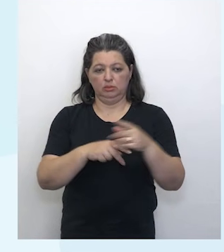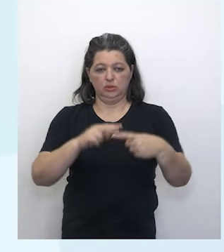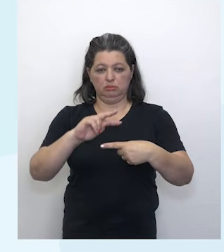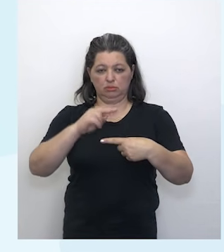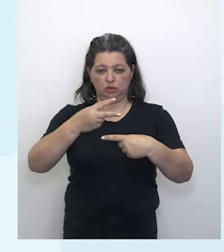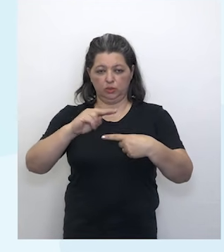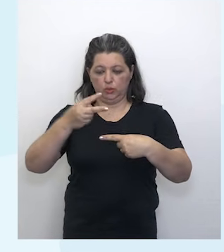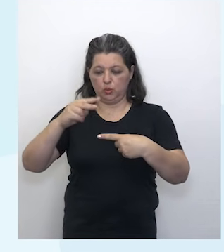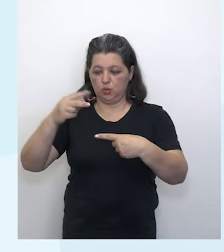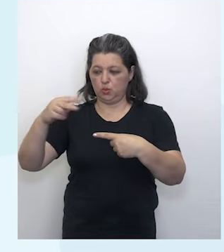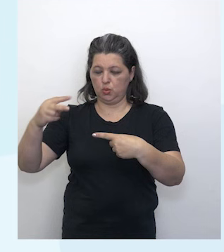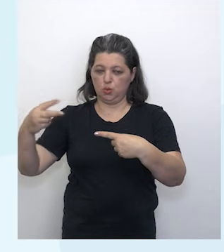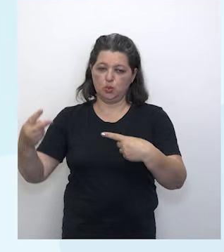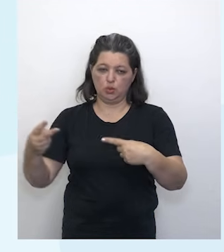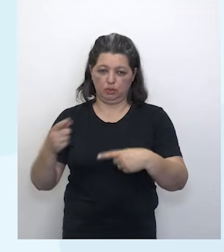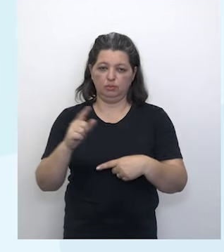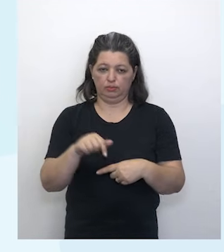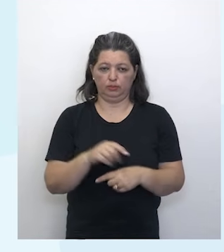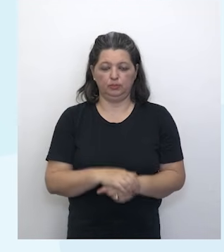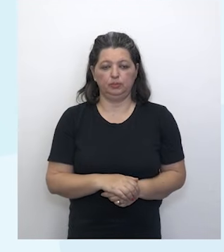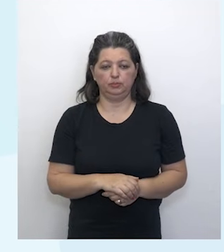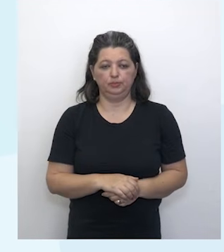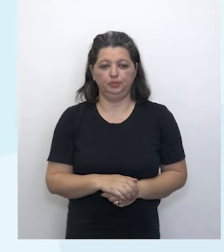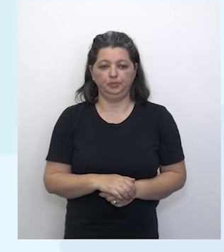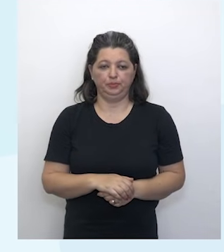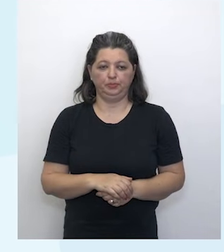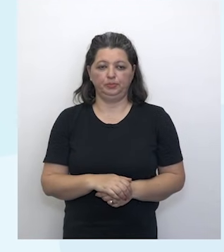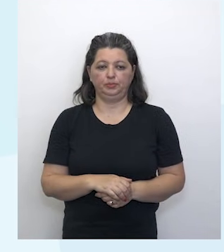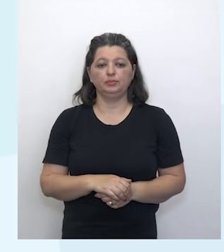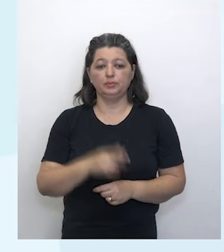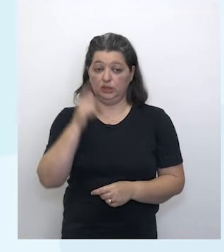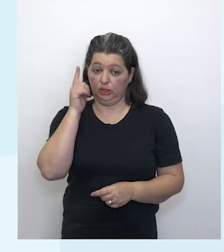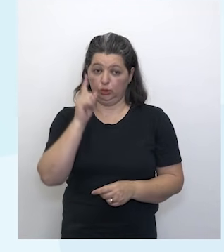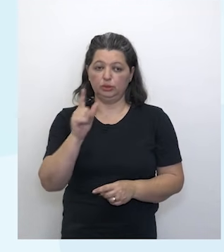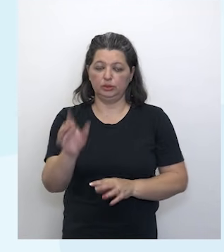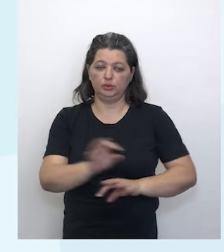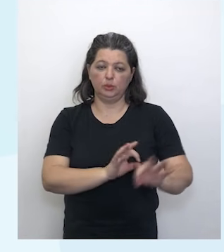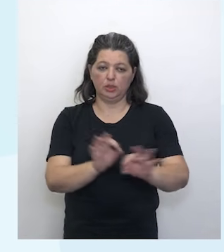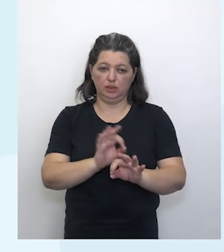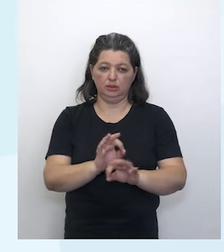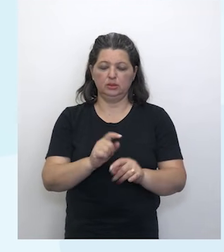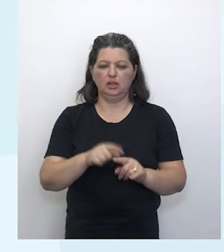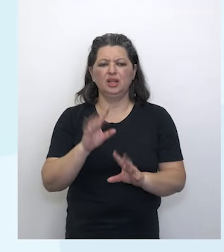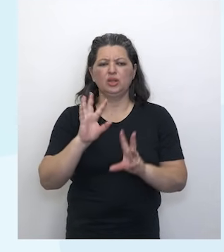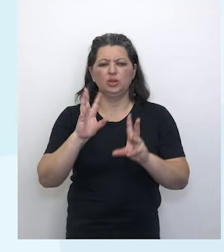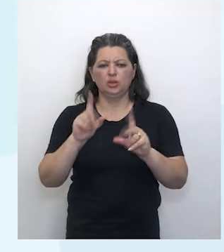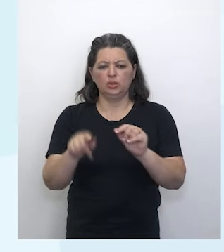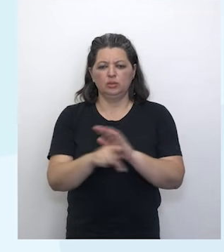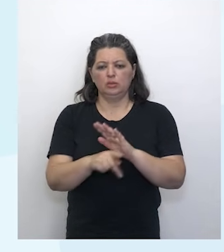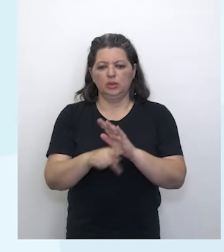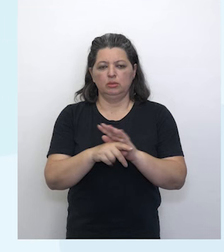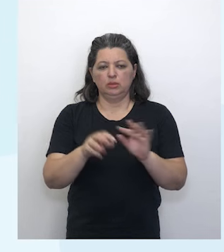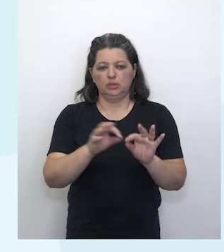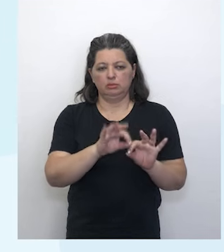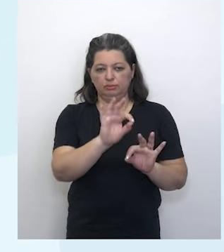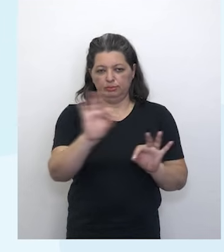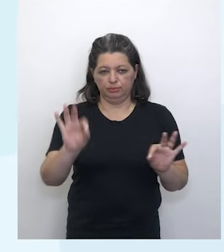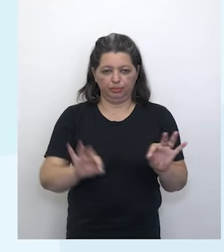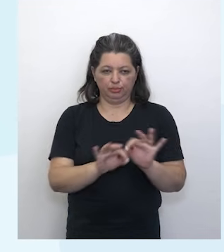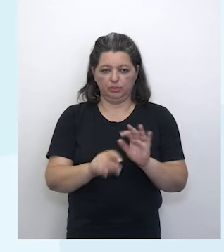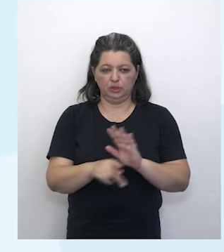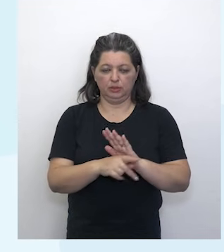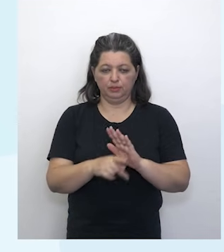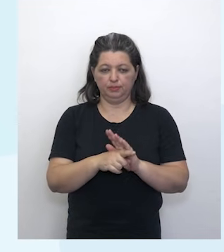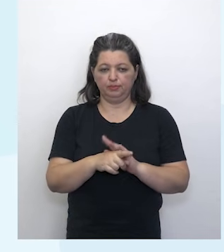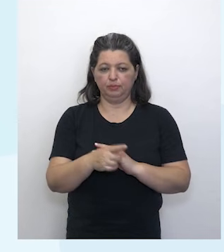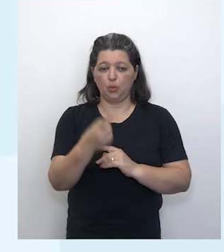ó, tá certo? Foi o que a gente conseguiu retirar de lá. E aí, ó, todo mundo que é quadrado sai de dentro da raiz. Repare que o